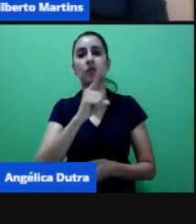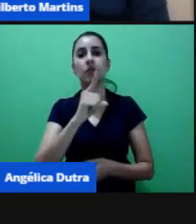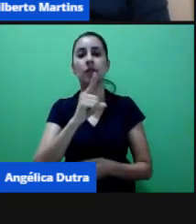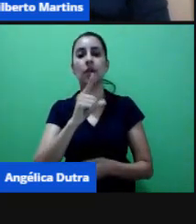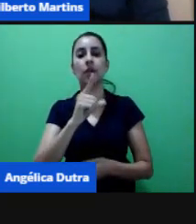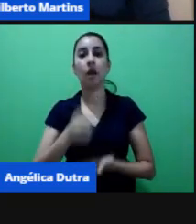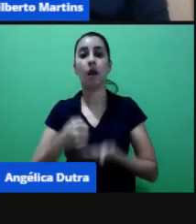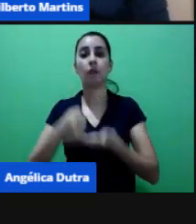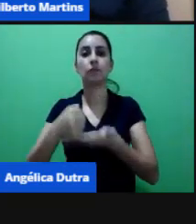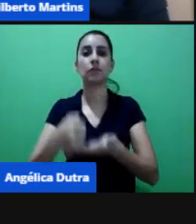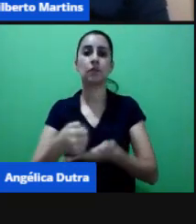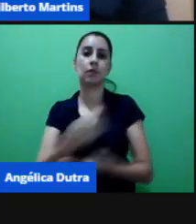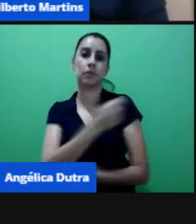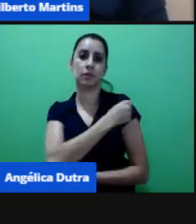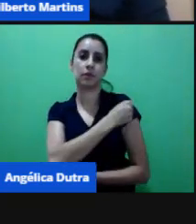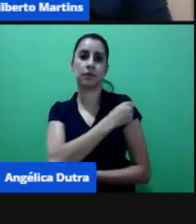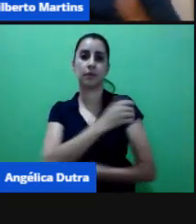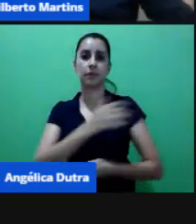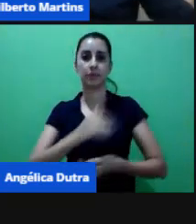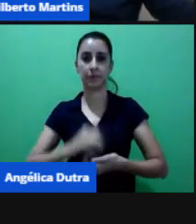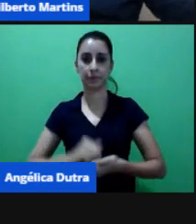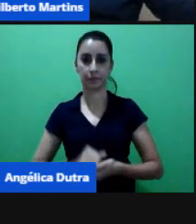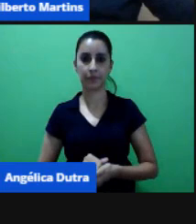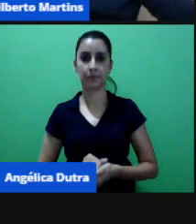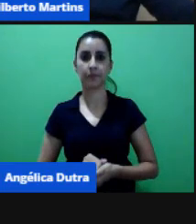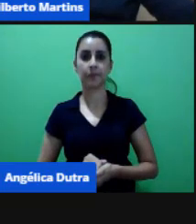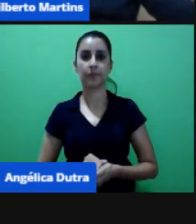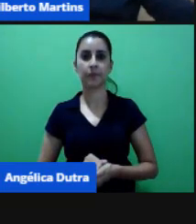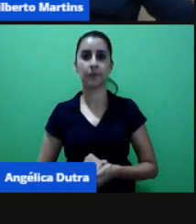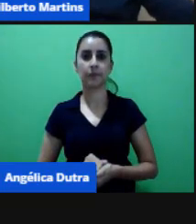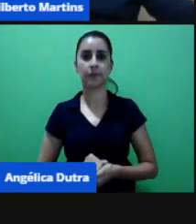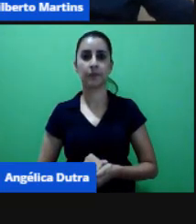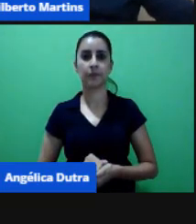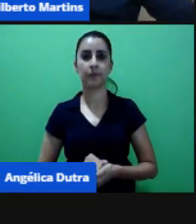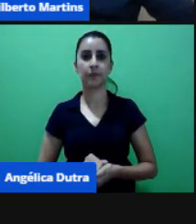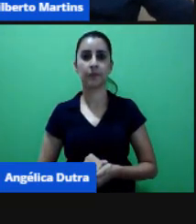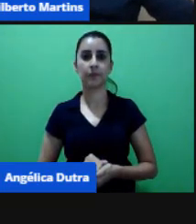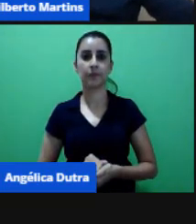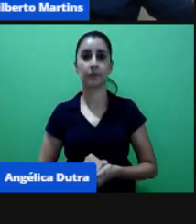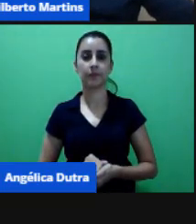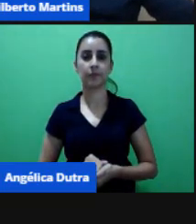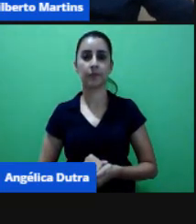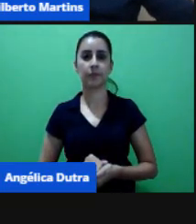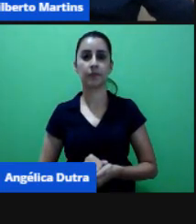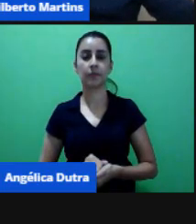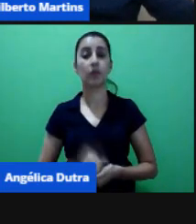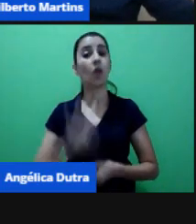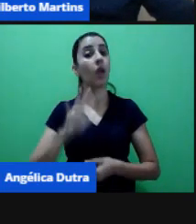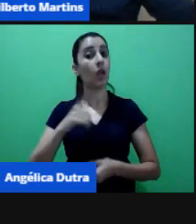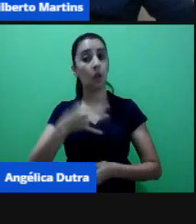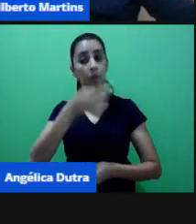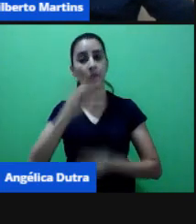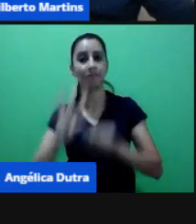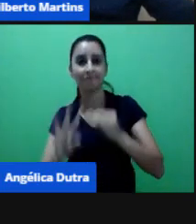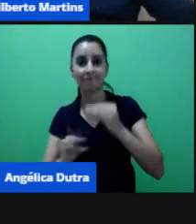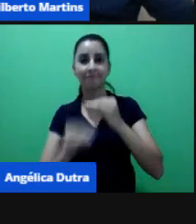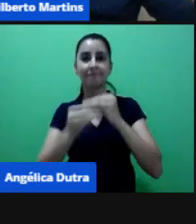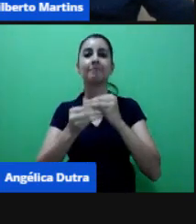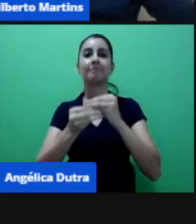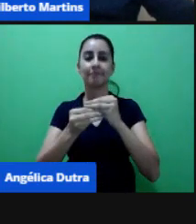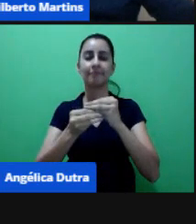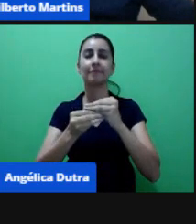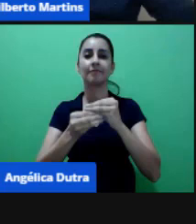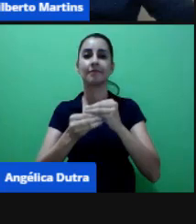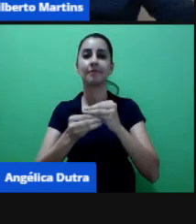ok? Falamos agora do cronograma. Pode falar, professora Janine. Só para complementar a sua fala, Gil,